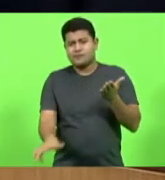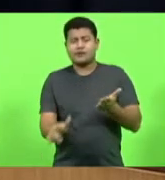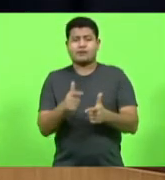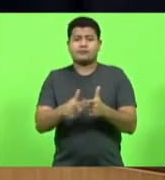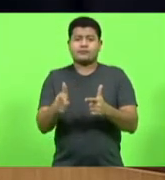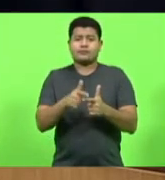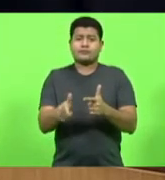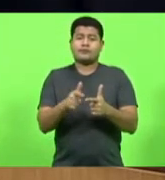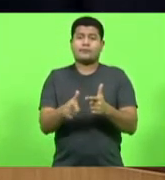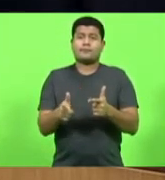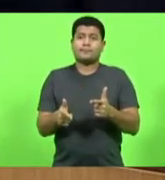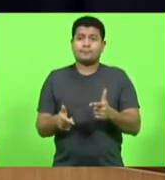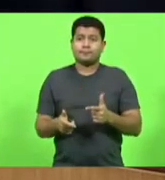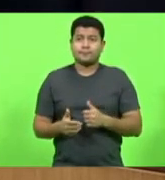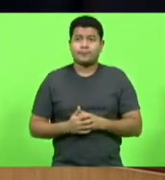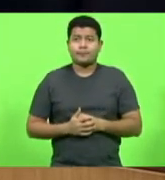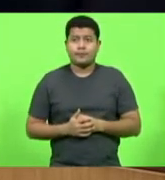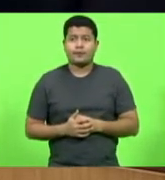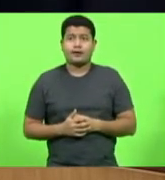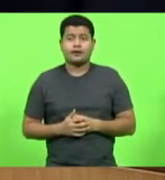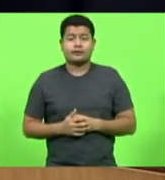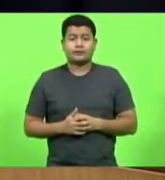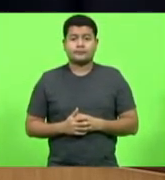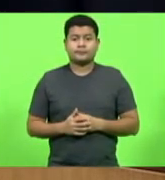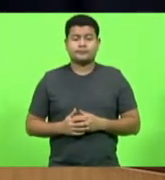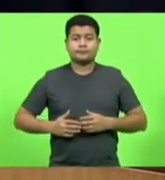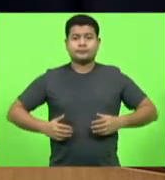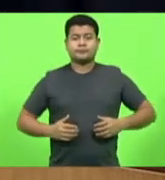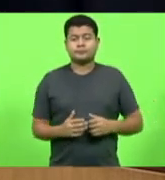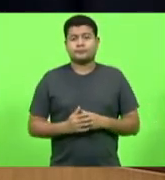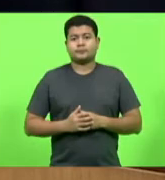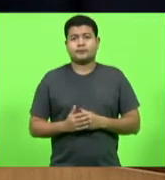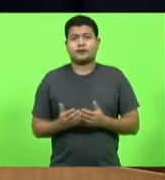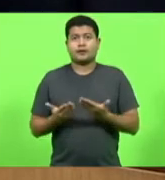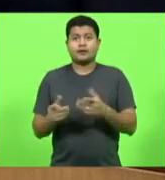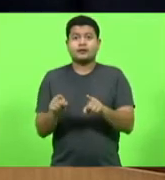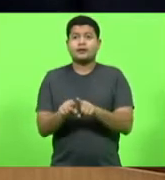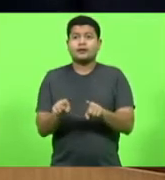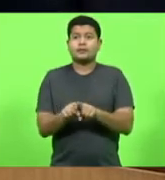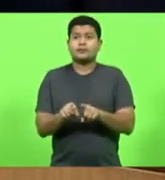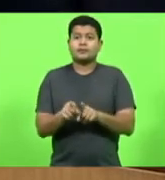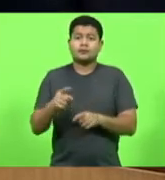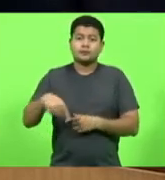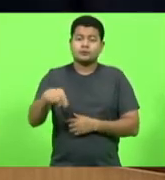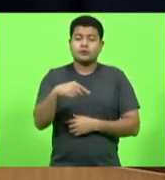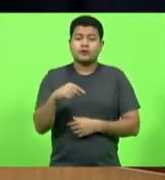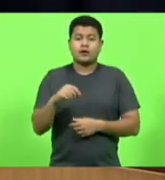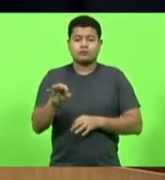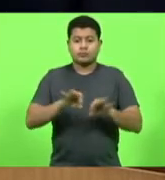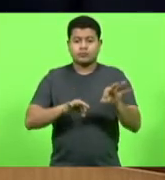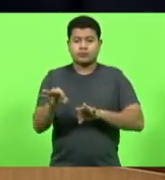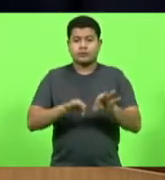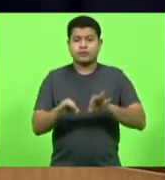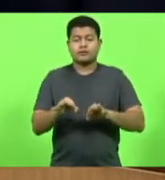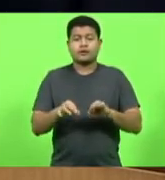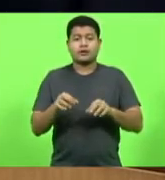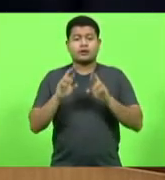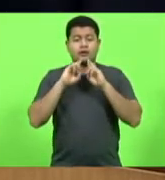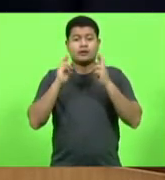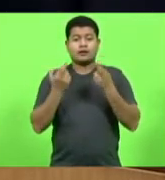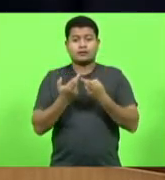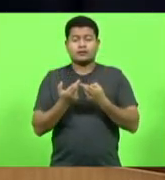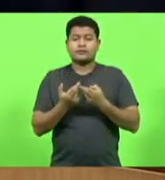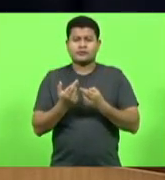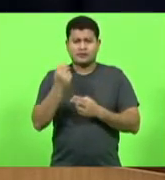pendências que ainda estão colocadas. As questões que nós fizemos naquelas audiências aqui, inclusive no